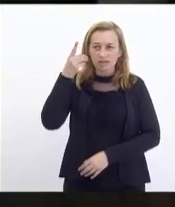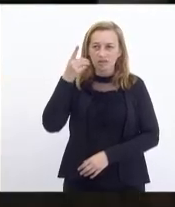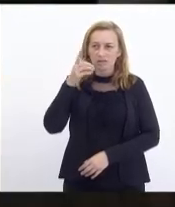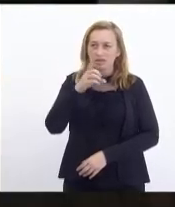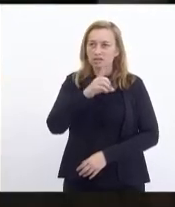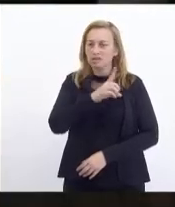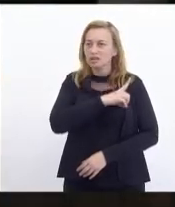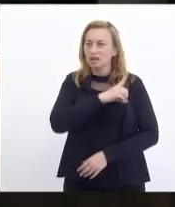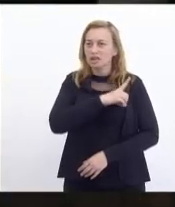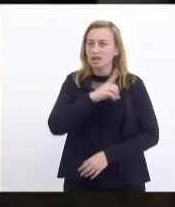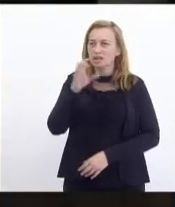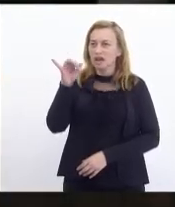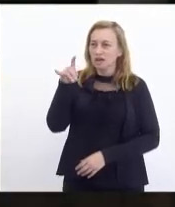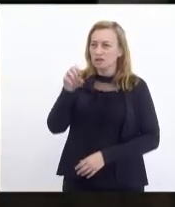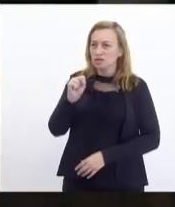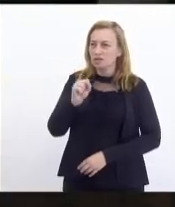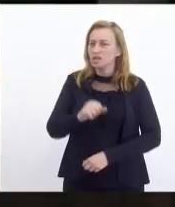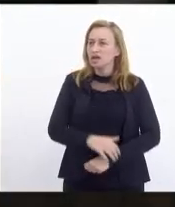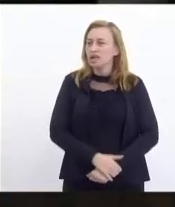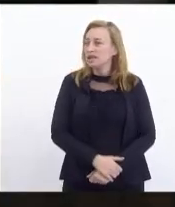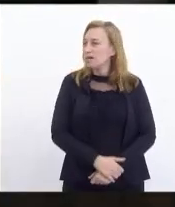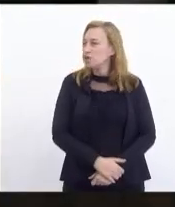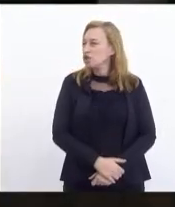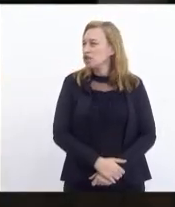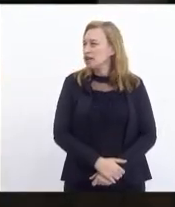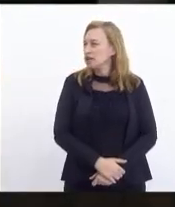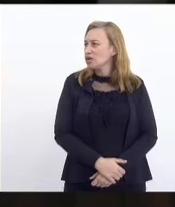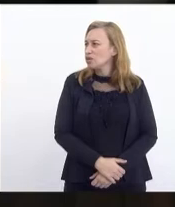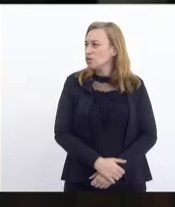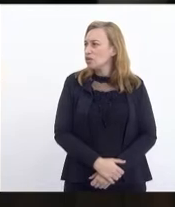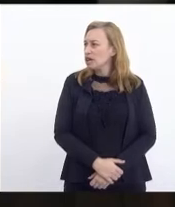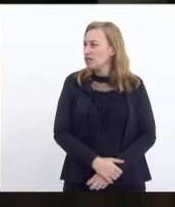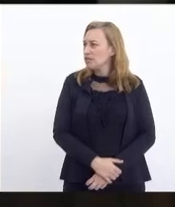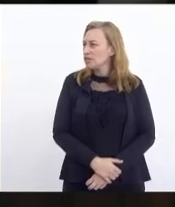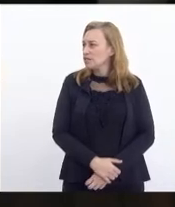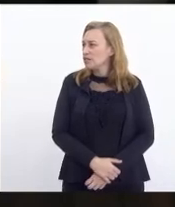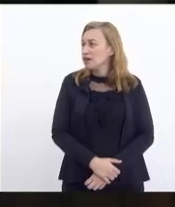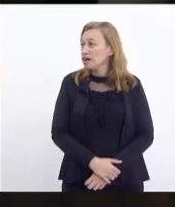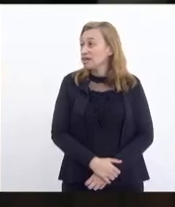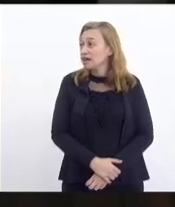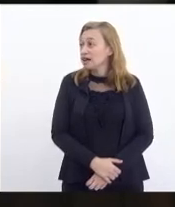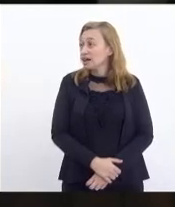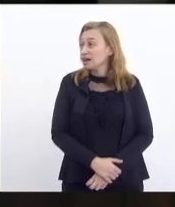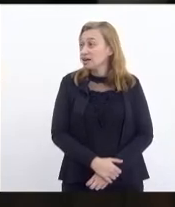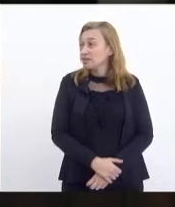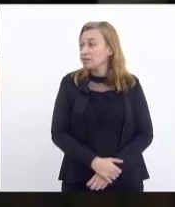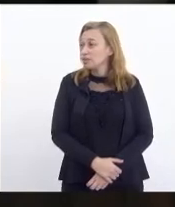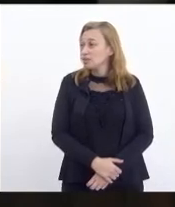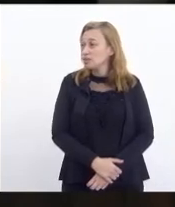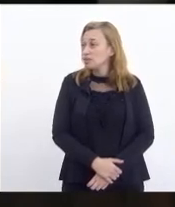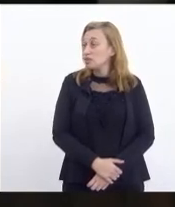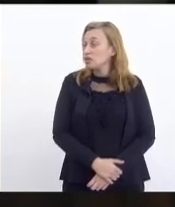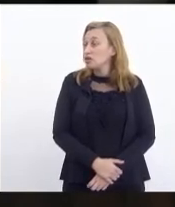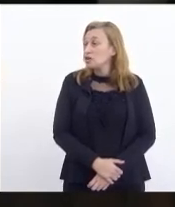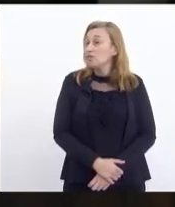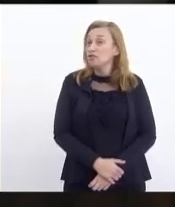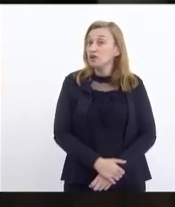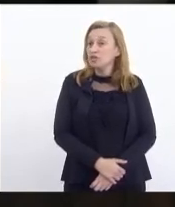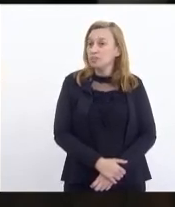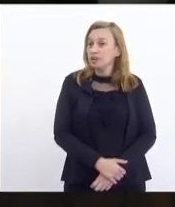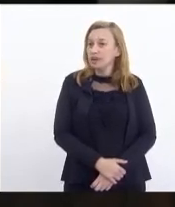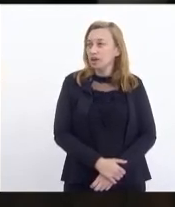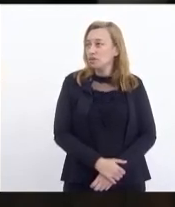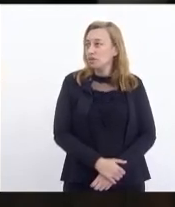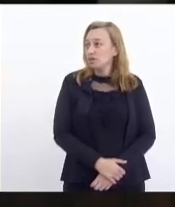Carlos Augusto. Deputado Coronel Salema. Deputado Coronel Salema no